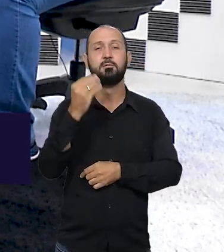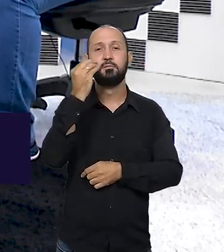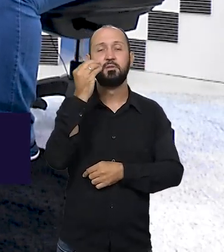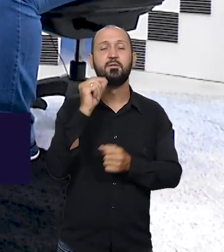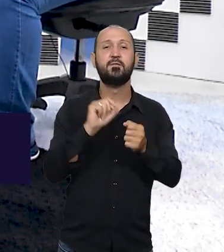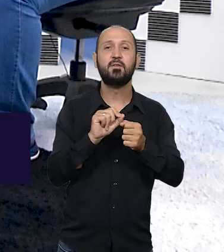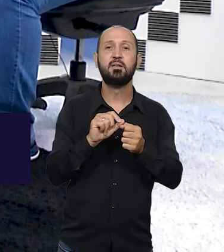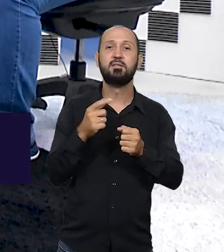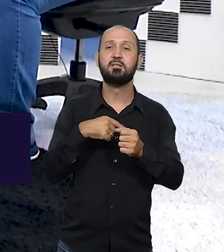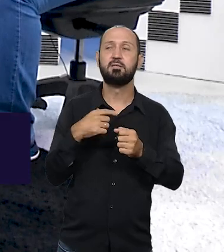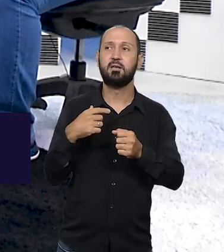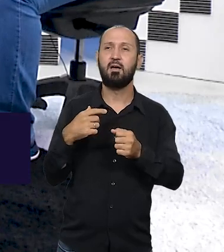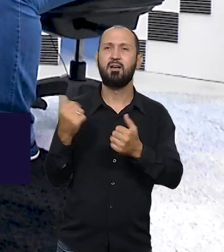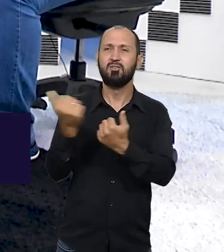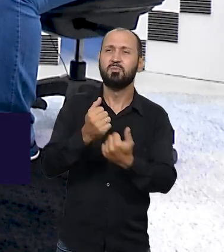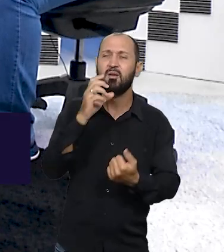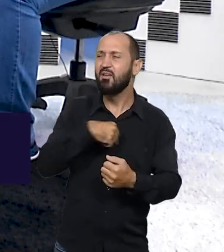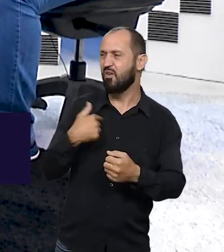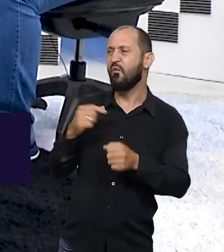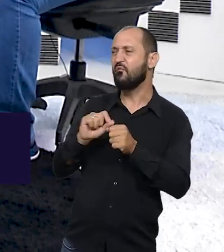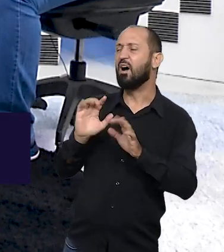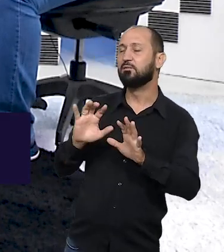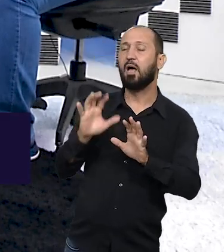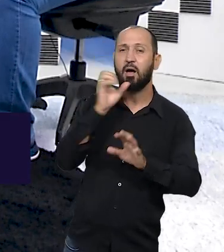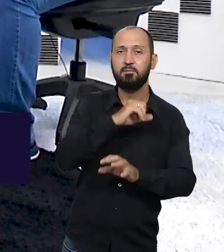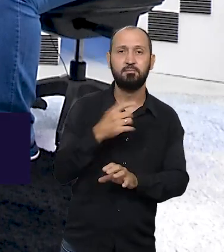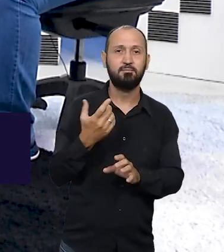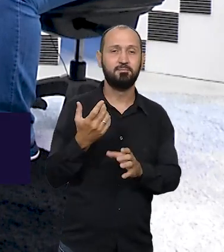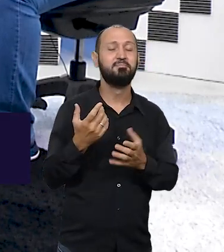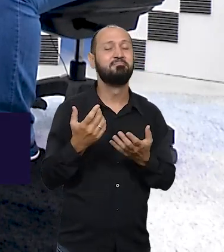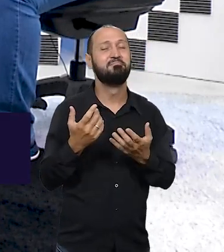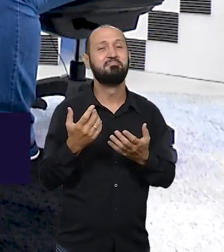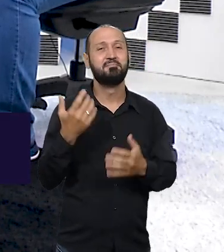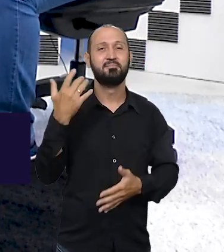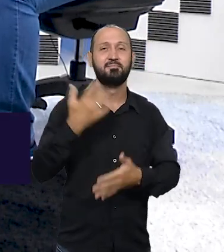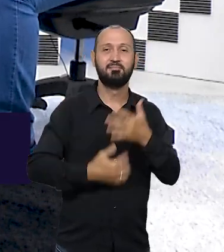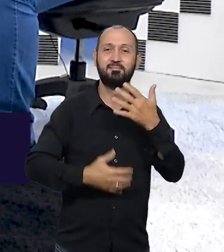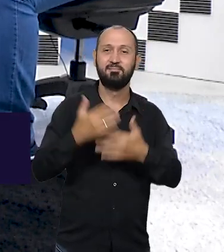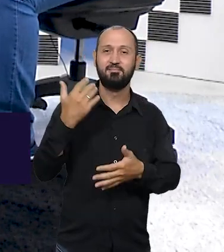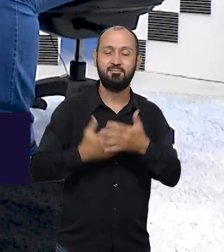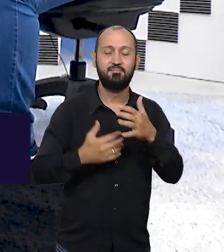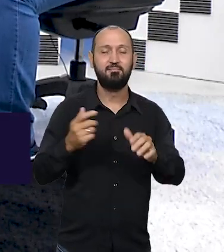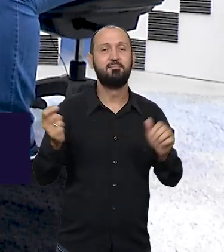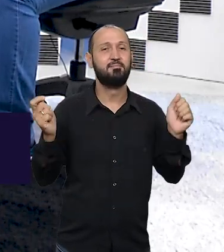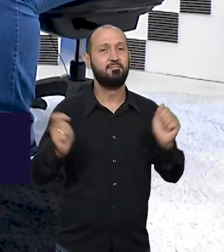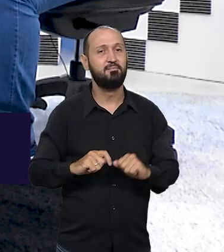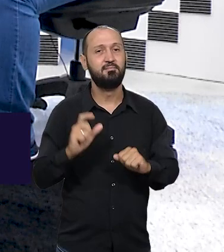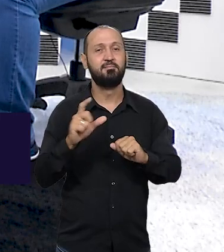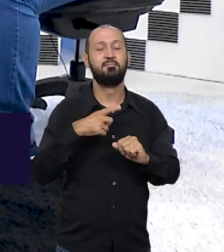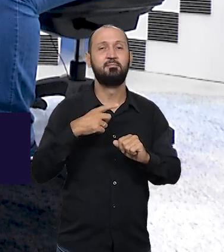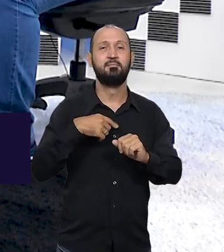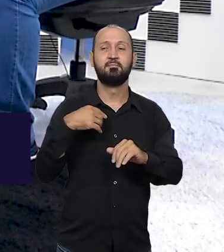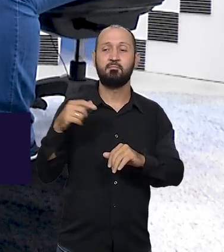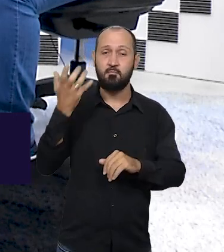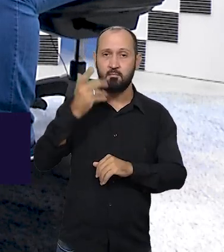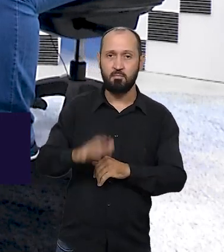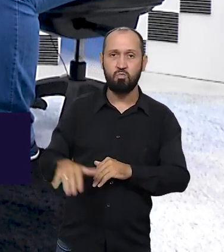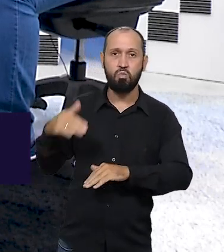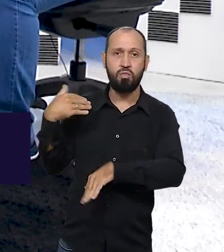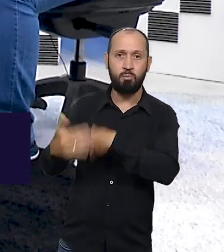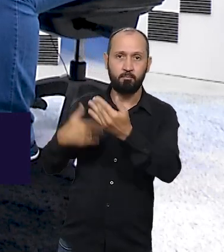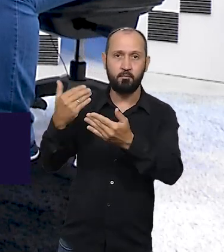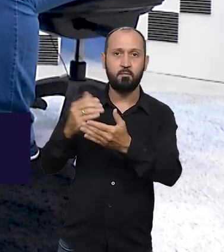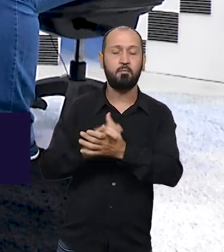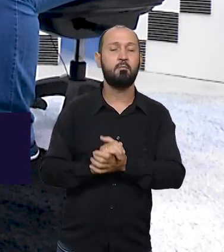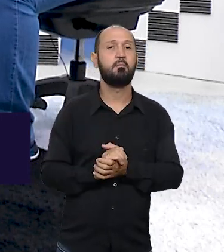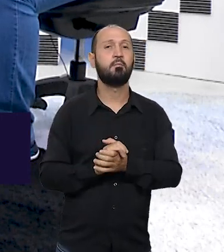tem a tendência de executar as funções pelos filhos. E isso traz grandes atrasos nas possibilidades de ascensão dessa